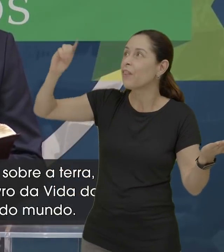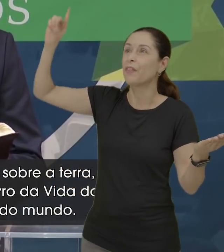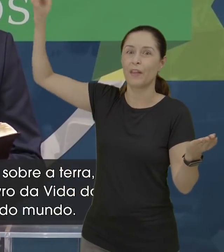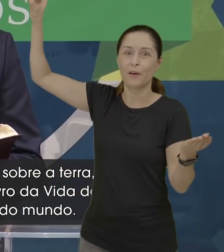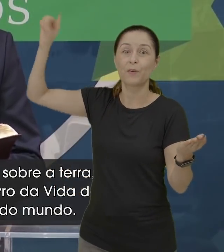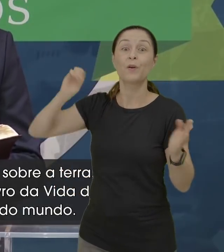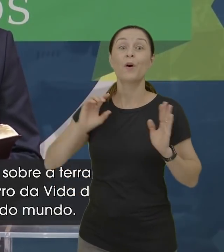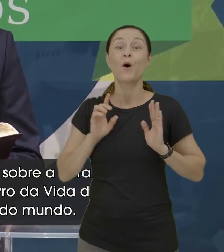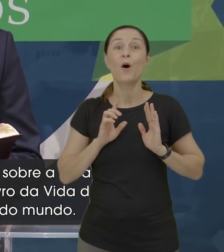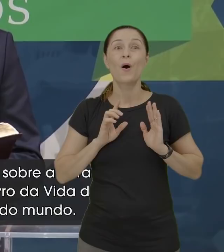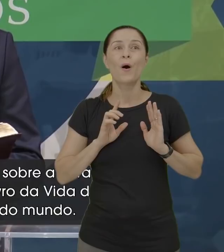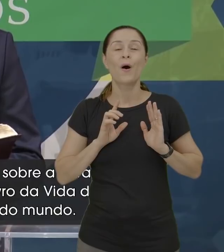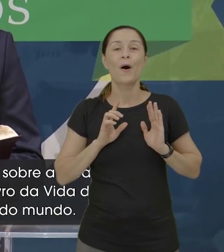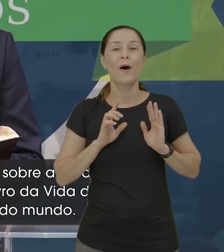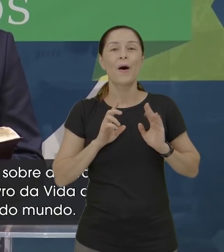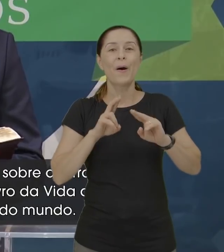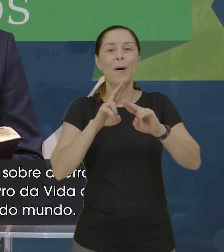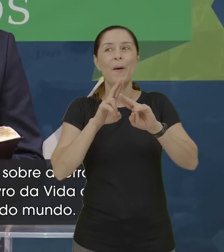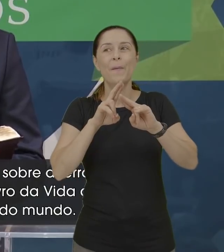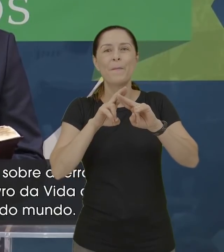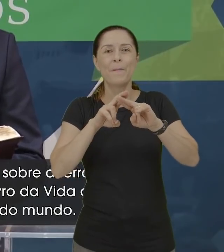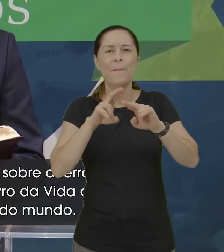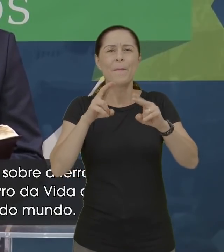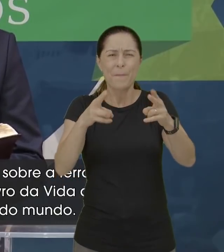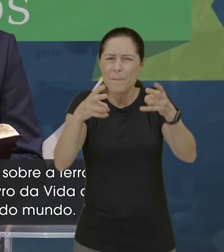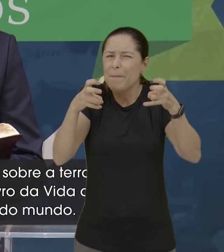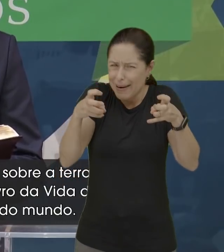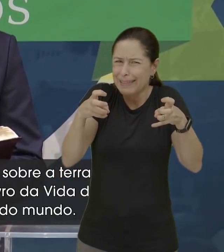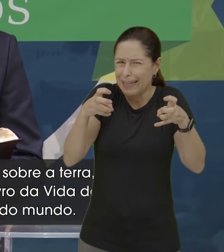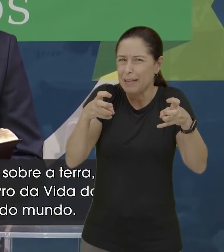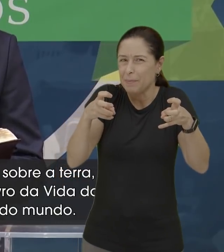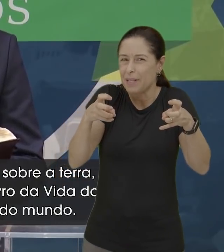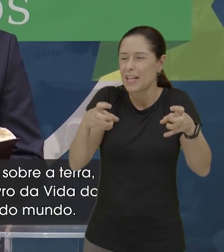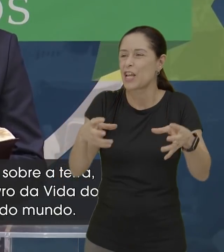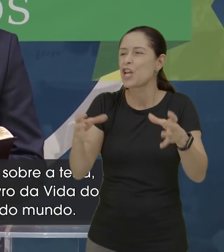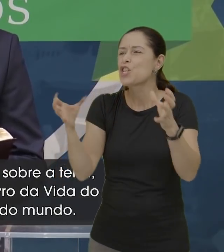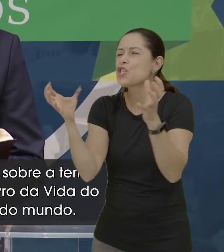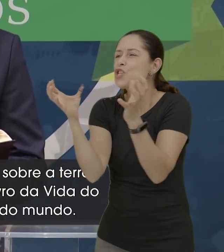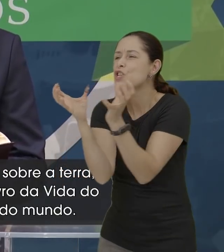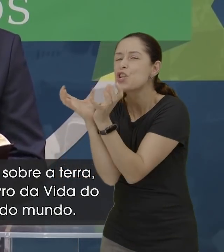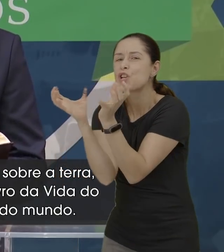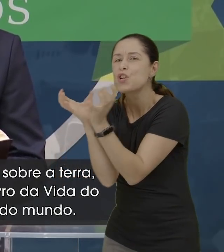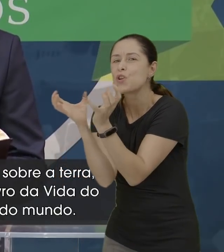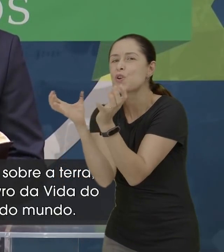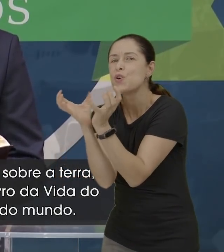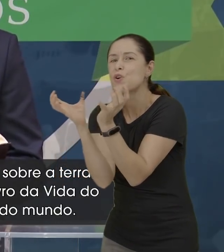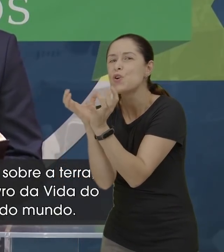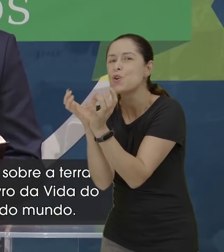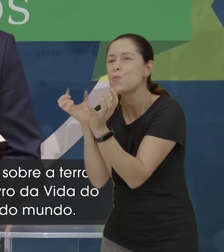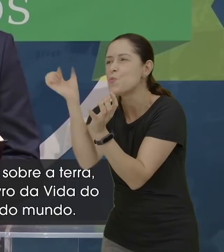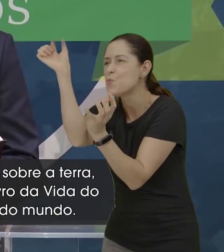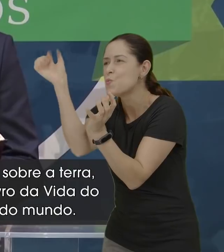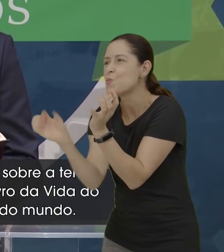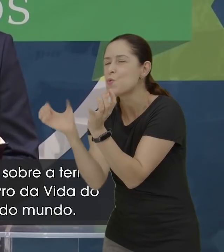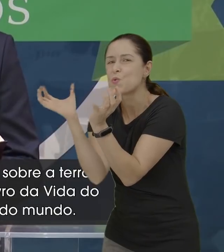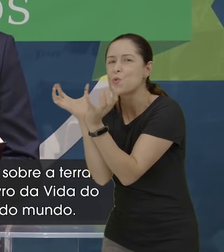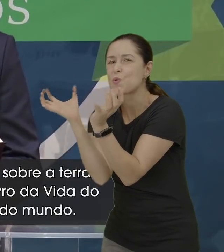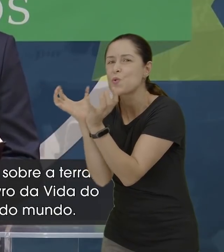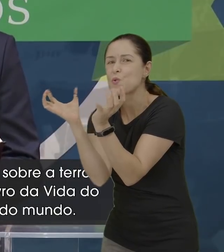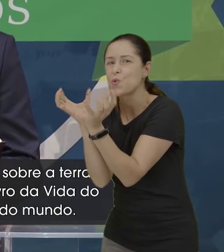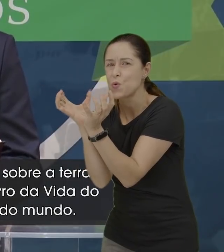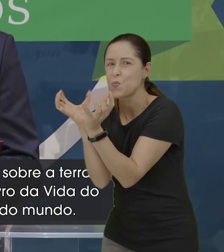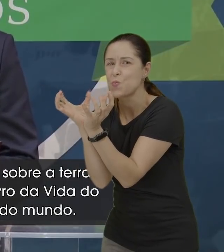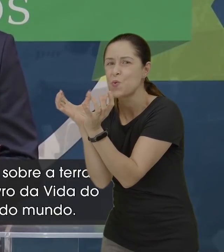Ou seja, só existe um grupo, um segmento, que não vai adorar o anticristo quando ele